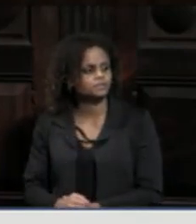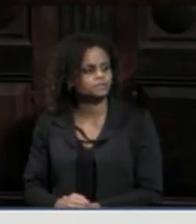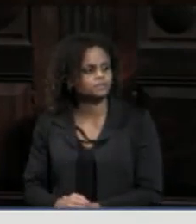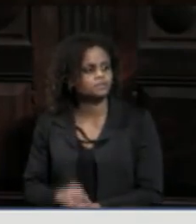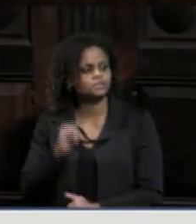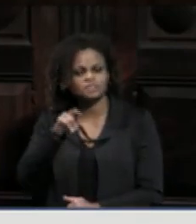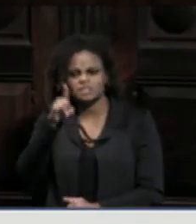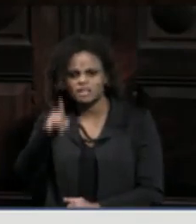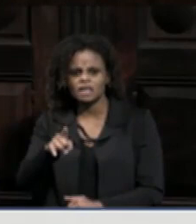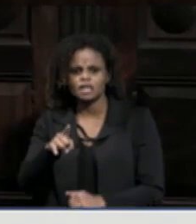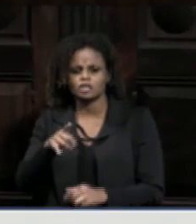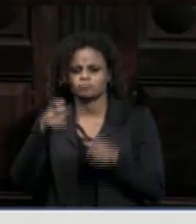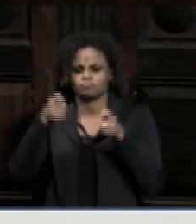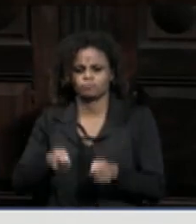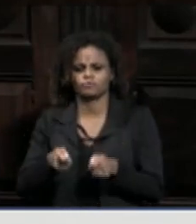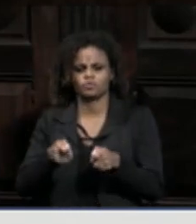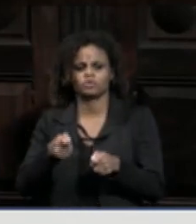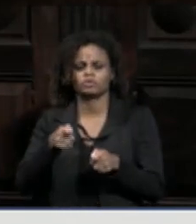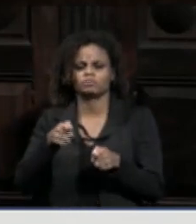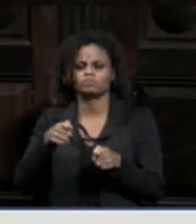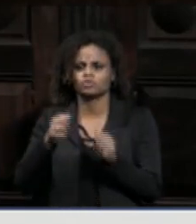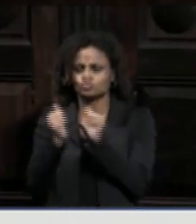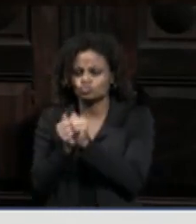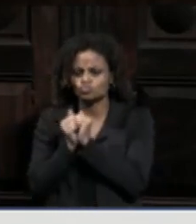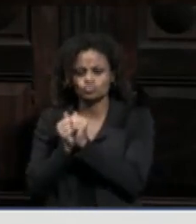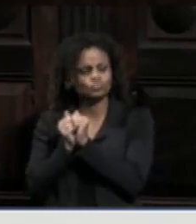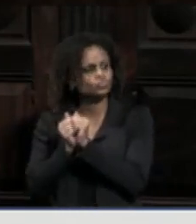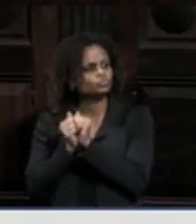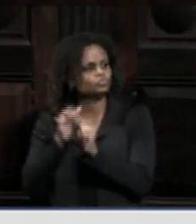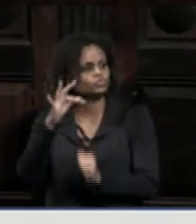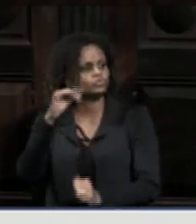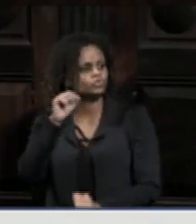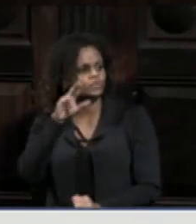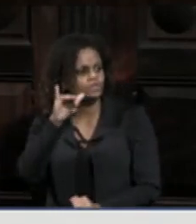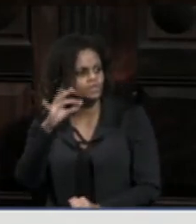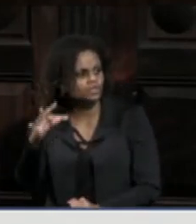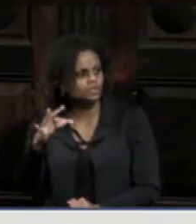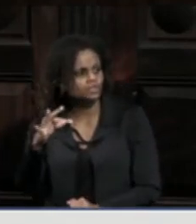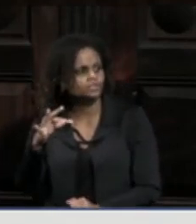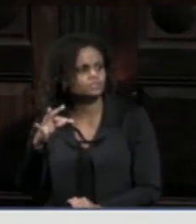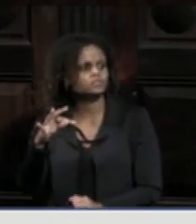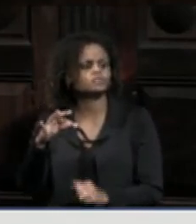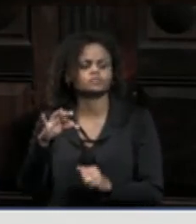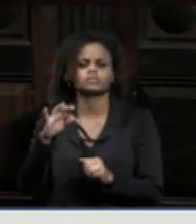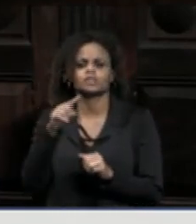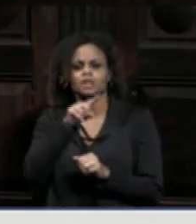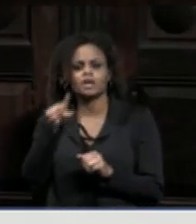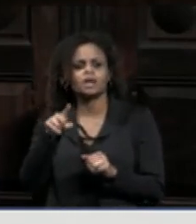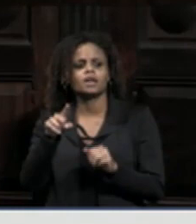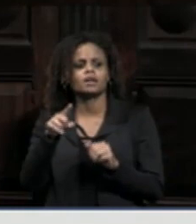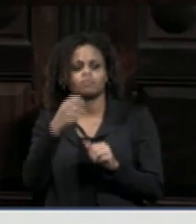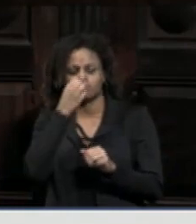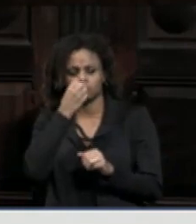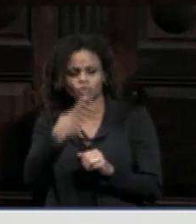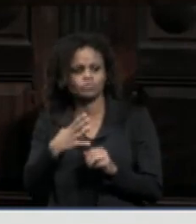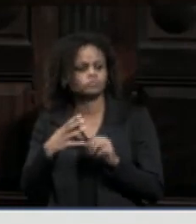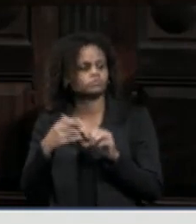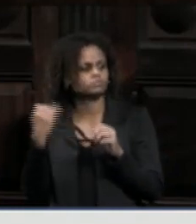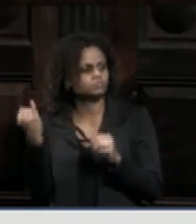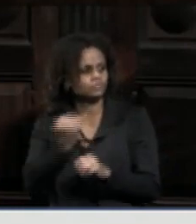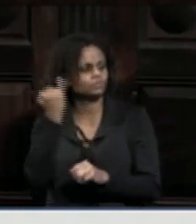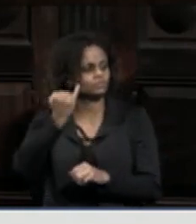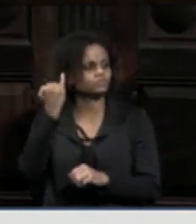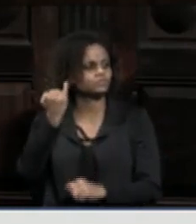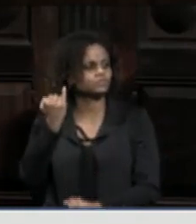e altiva das lideranças comunitárias organizadas em torno da FANIT. Portanto, meu primeiro registro é